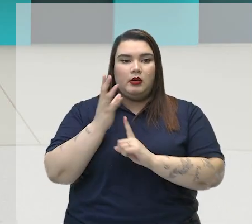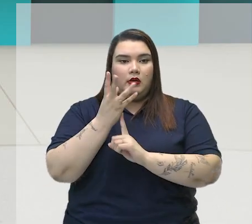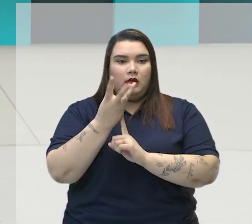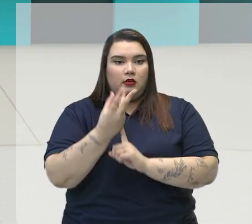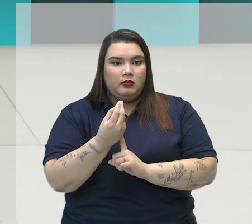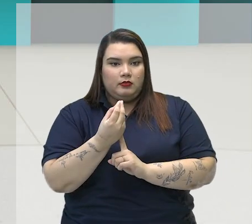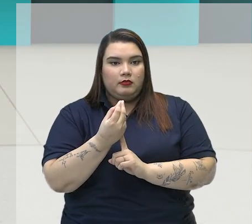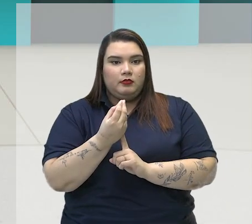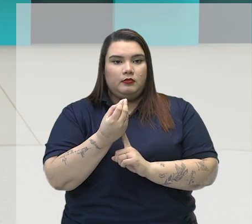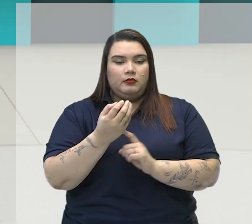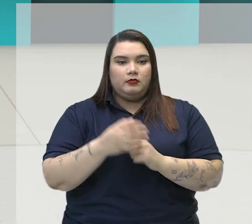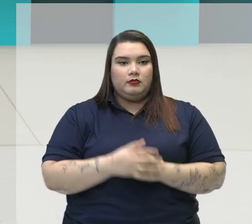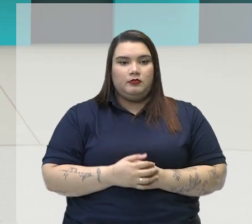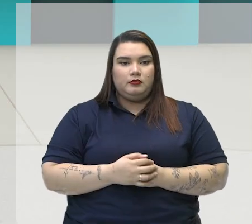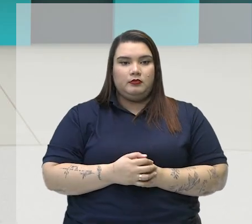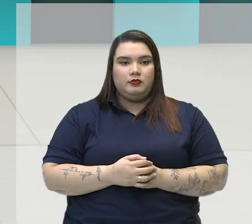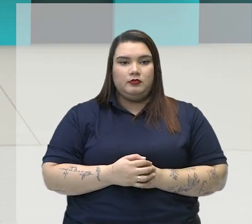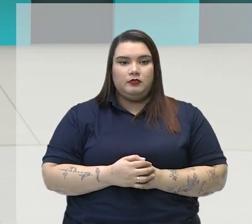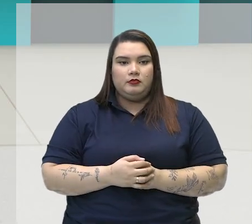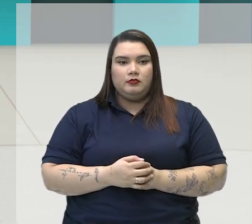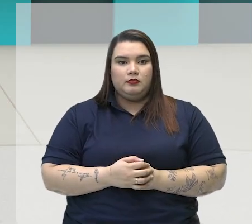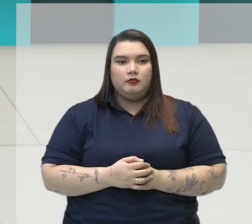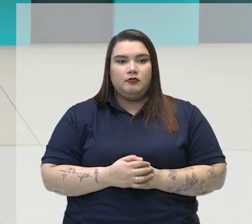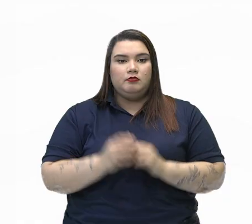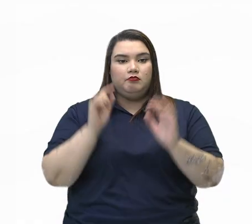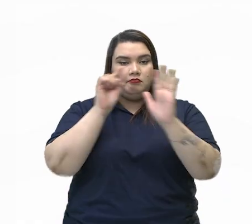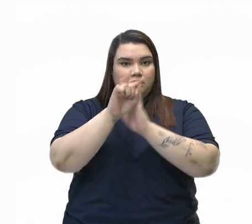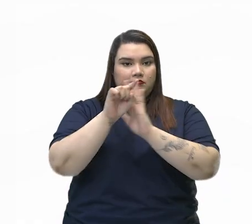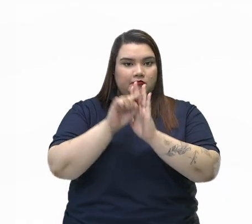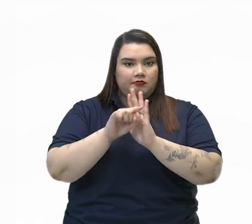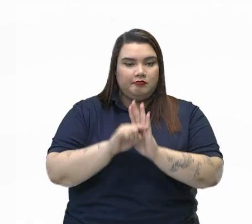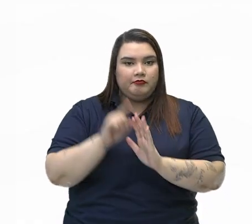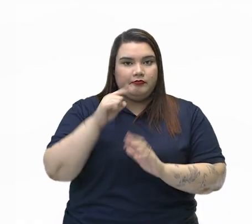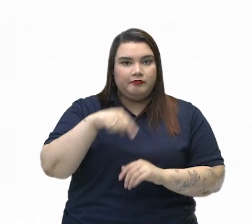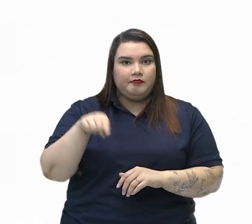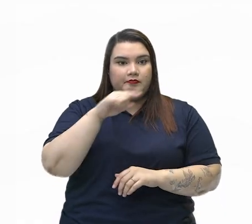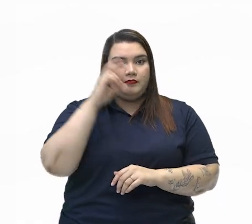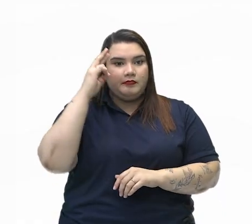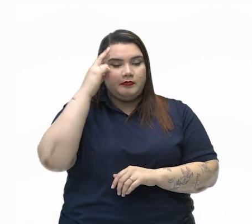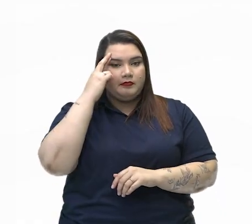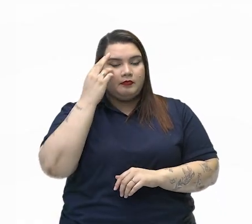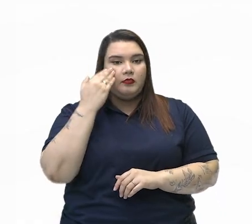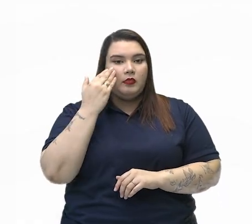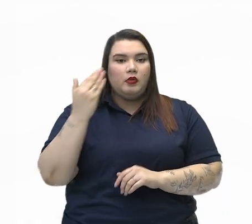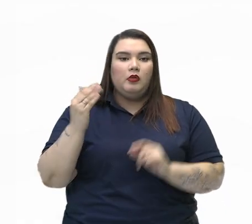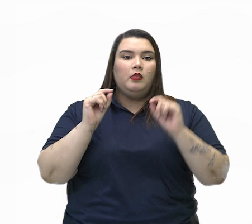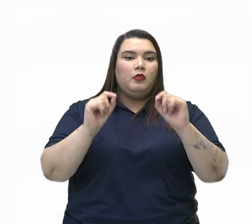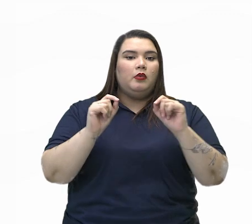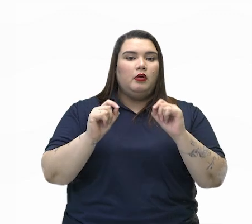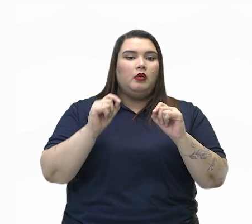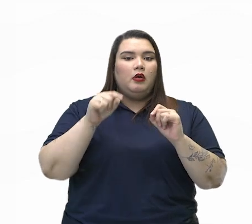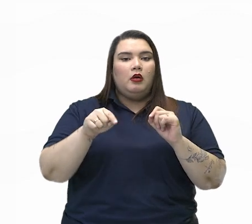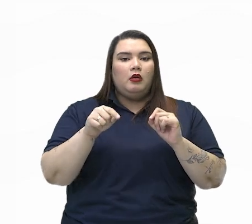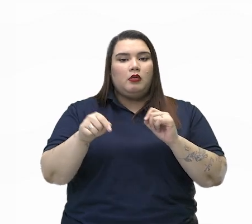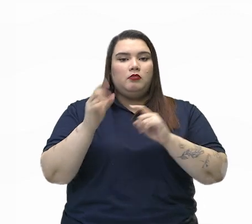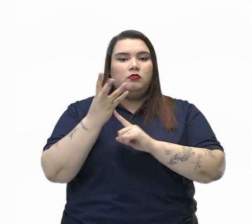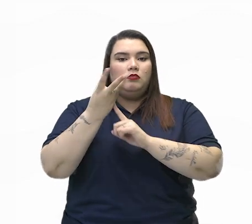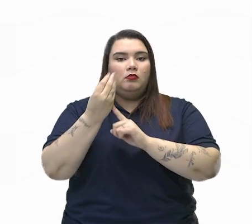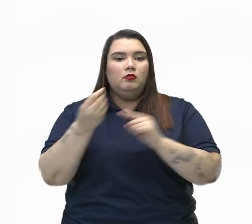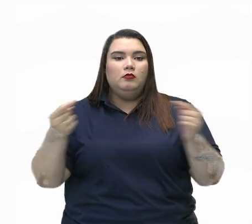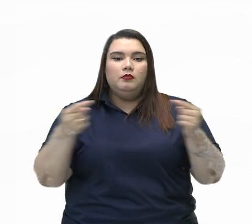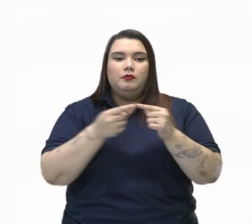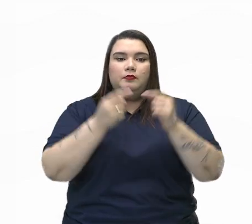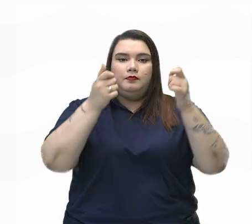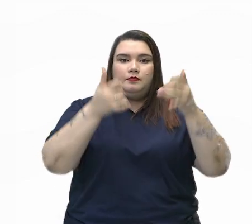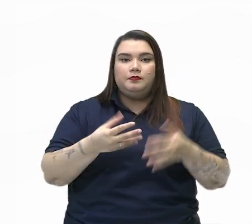Essas obras aqui. Vamos fazer umas perguntas para vocês refletirem um pouco. Então, o que essas